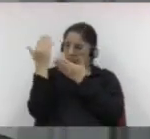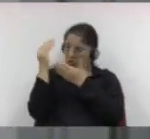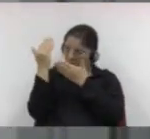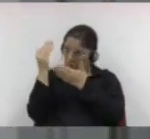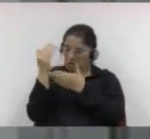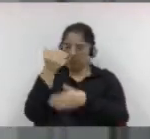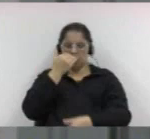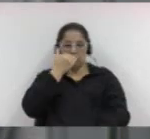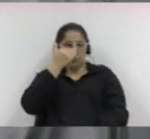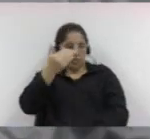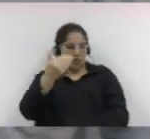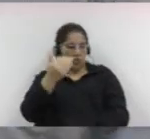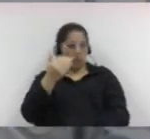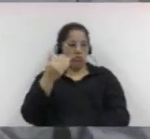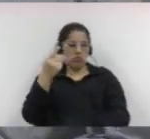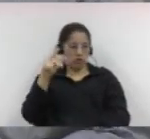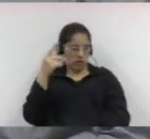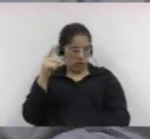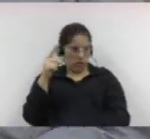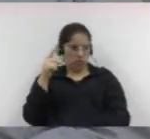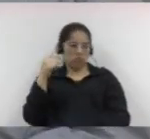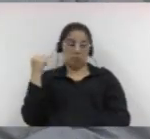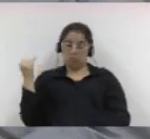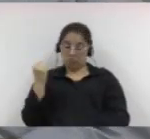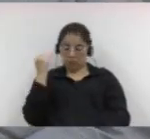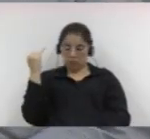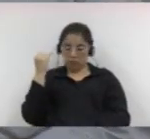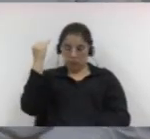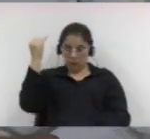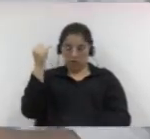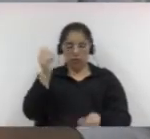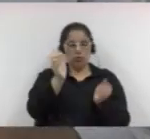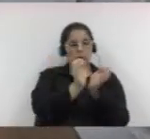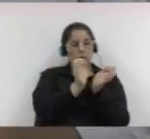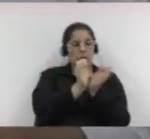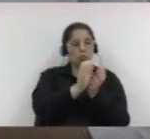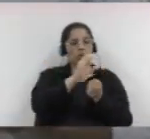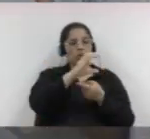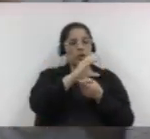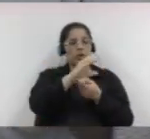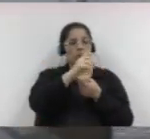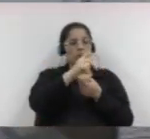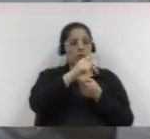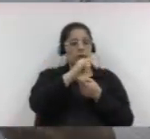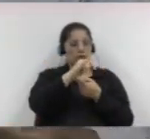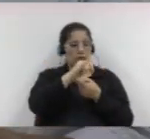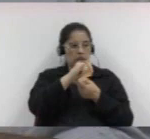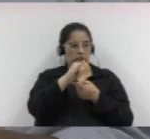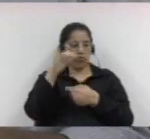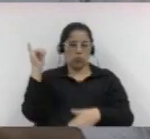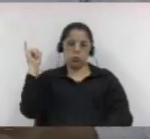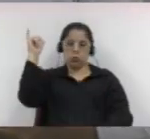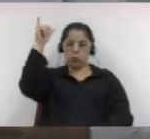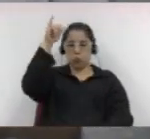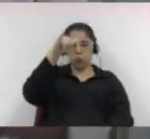natureza. Nós tivemos aqui a CPI do aeroporto, e a CPI de maneira